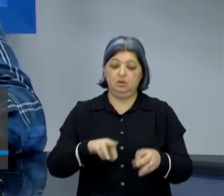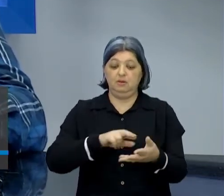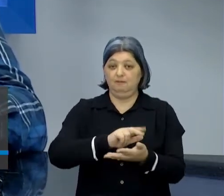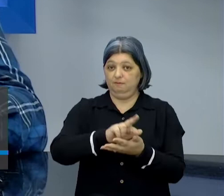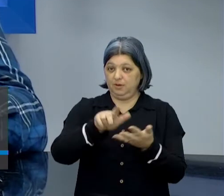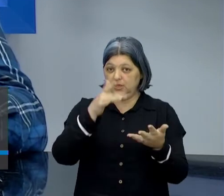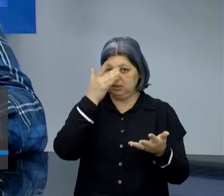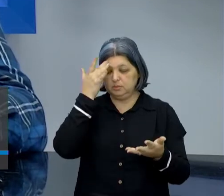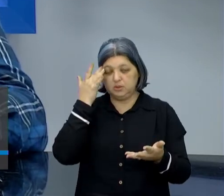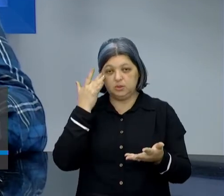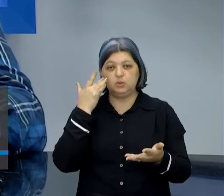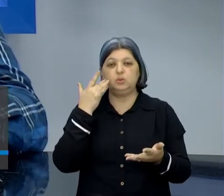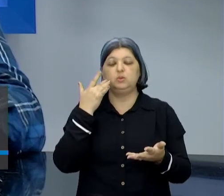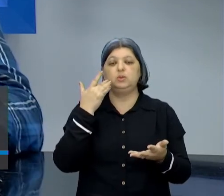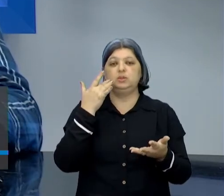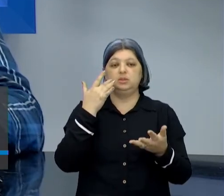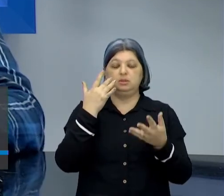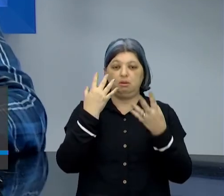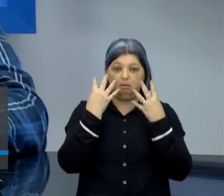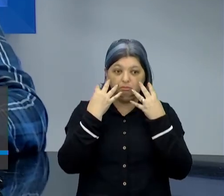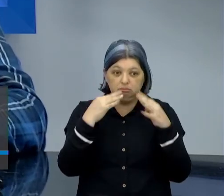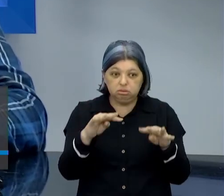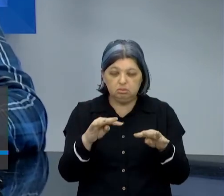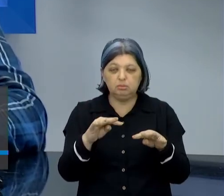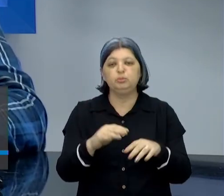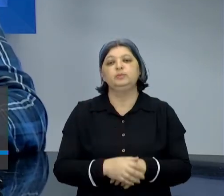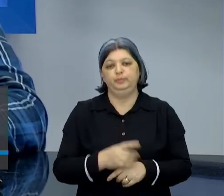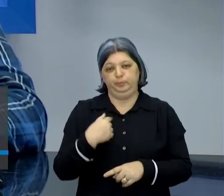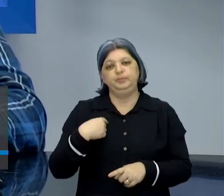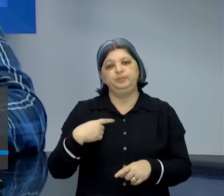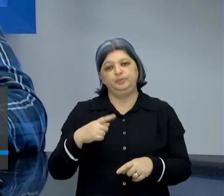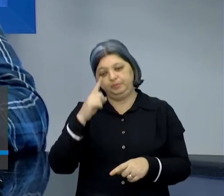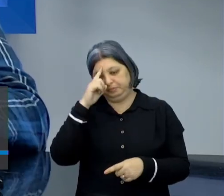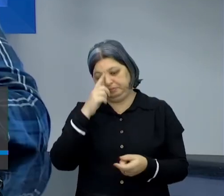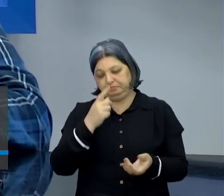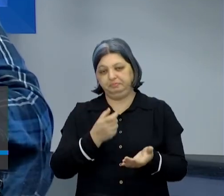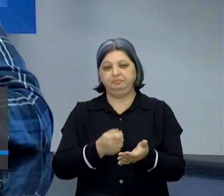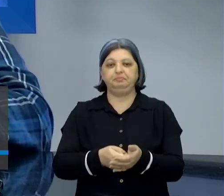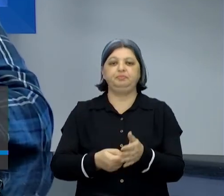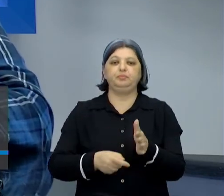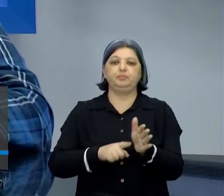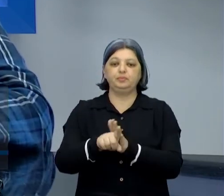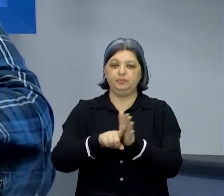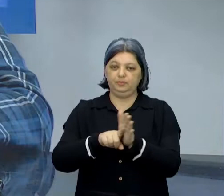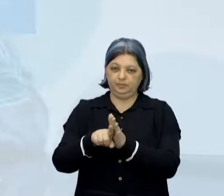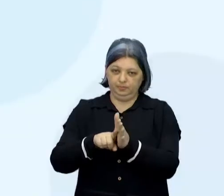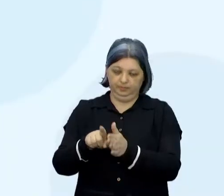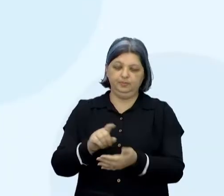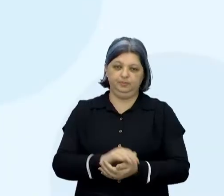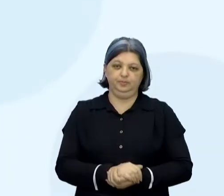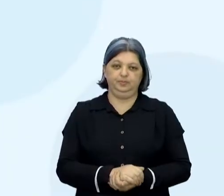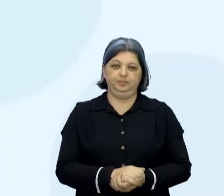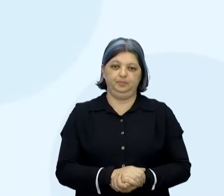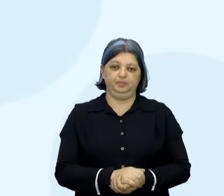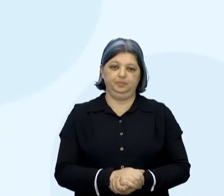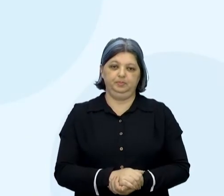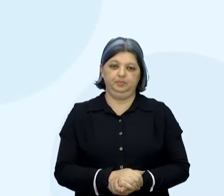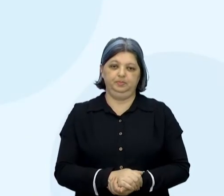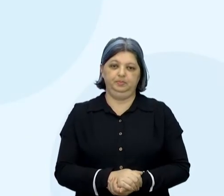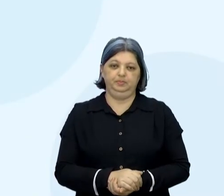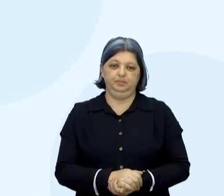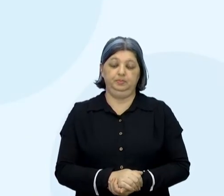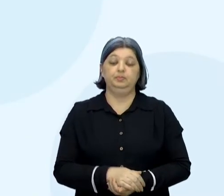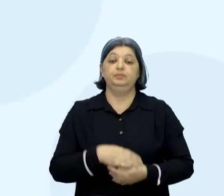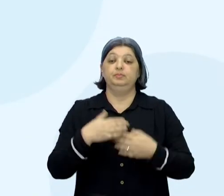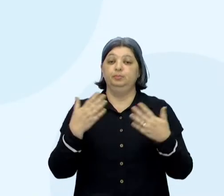acabaram prestando atenção, né, nele, eu resolvi estudar sobre ele. Tudo bem? Vamos avançar mais um pouquinho na nossa tela. Vamos lá.